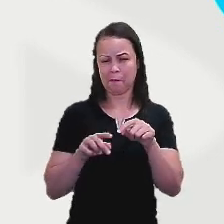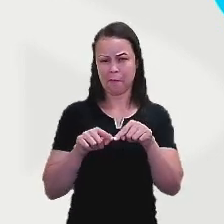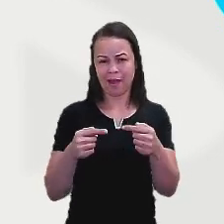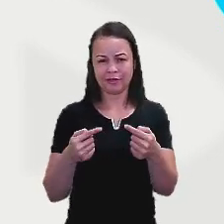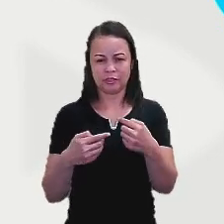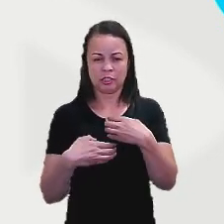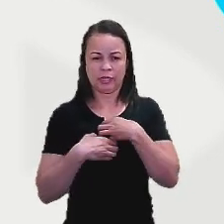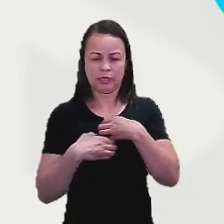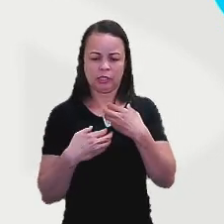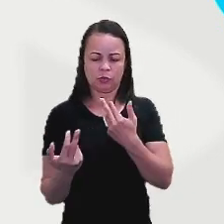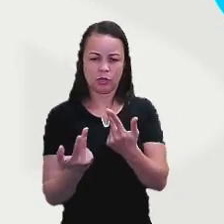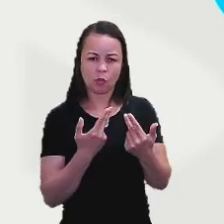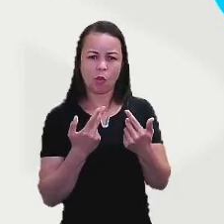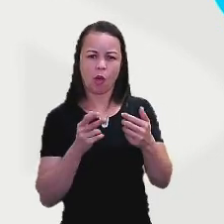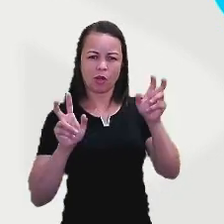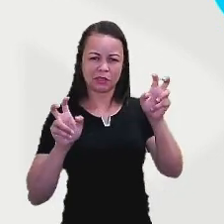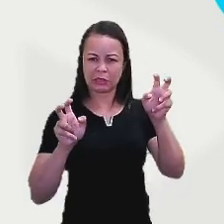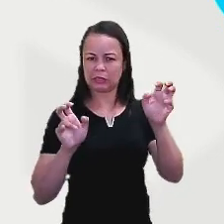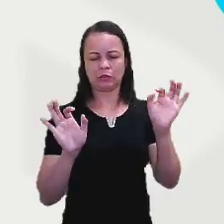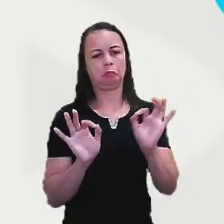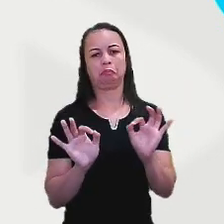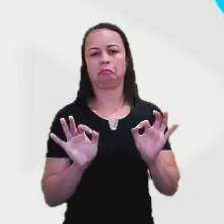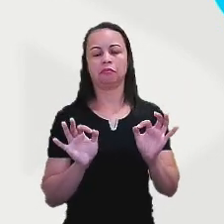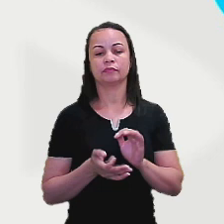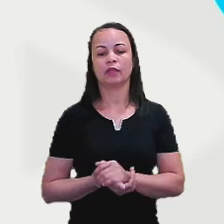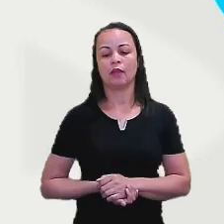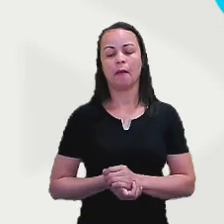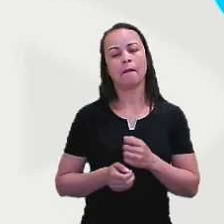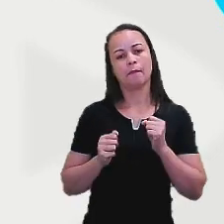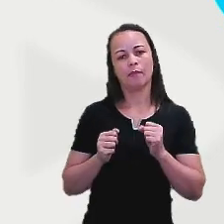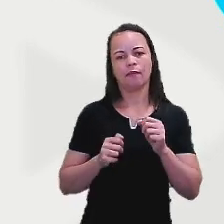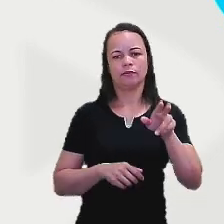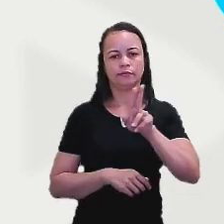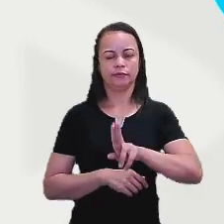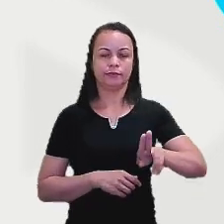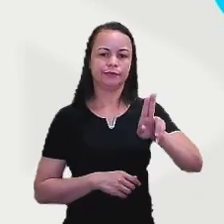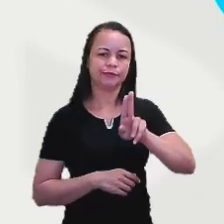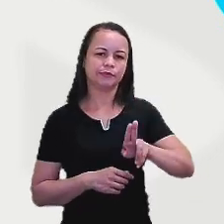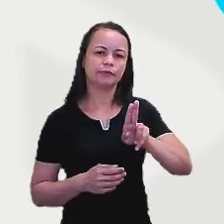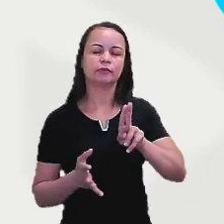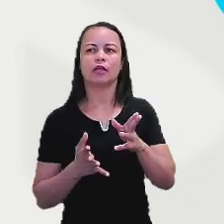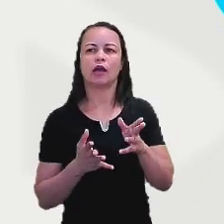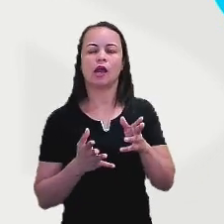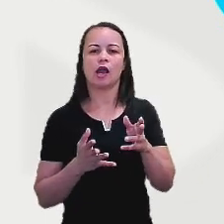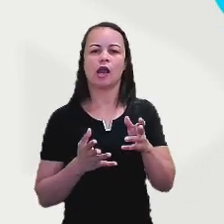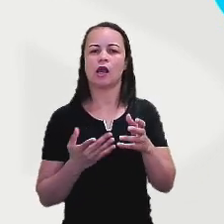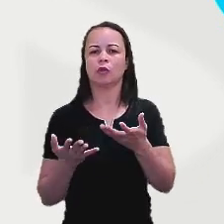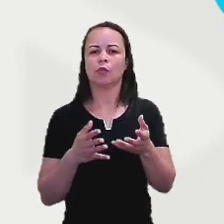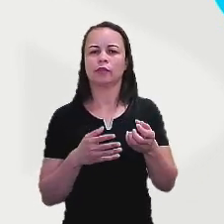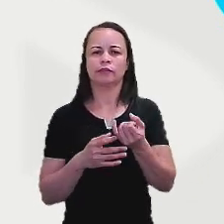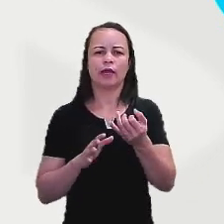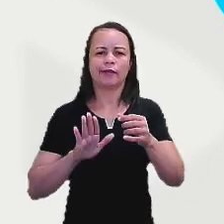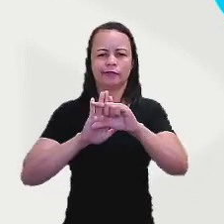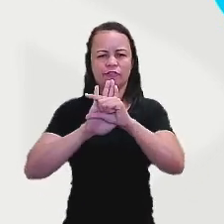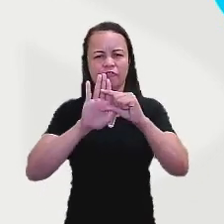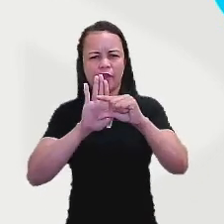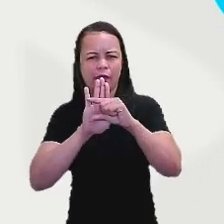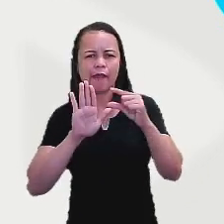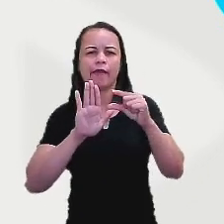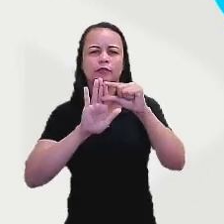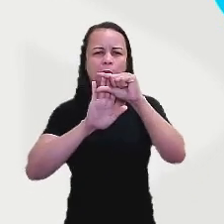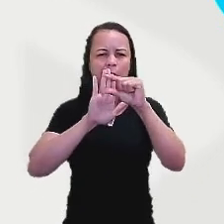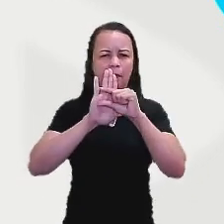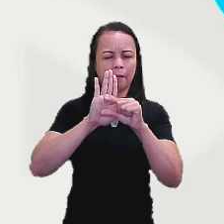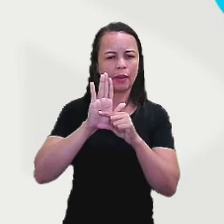a citação. Eu posso ali utilizar até mesmo a mesma quantidade de versos, de estrofes,